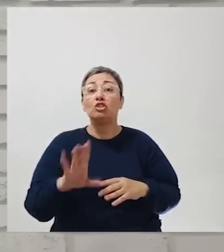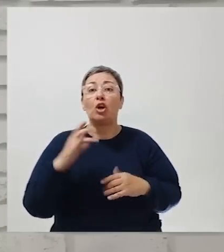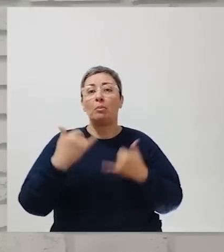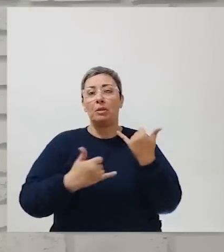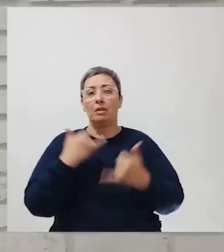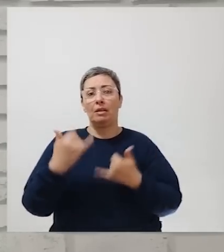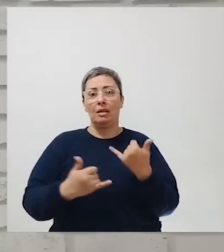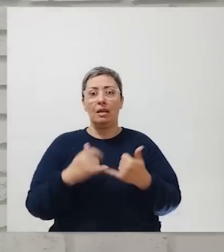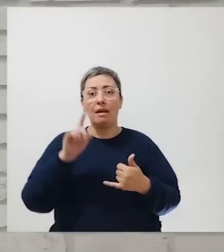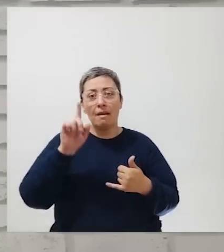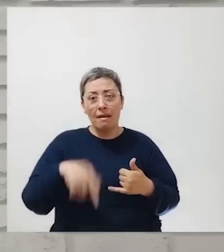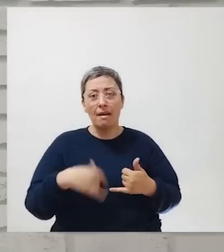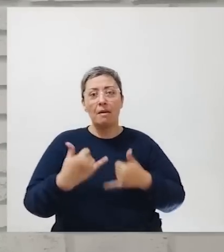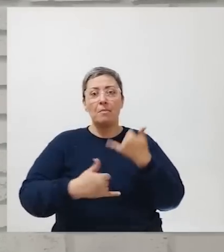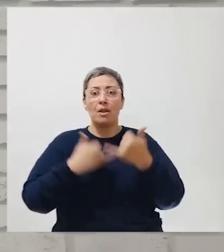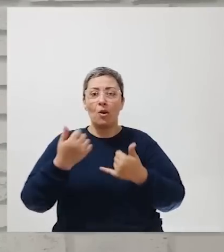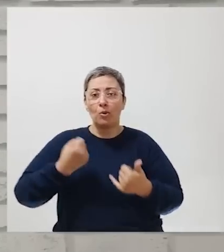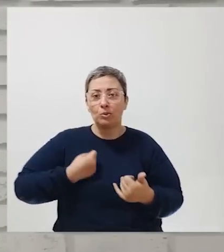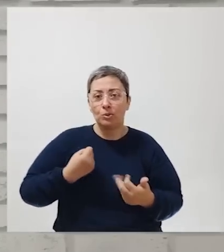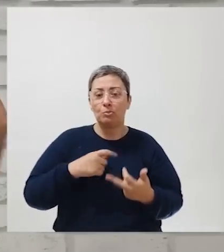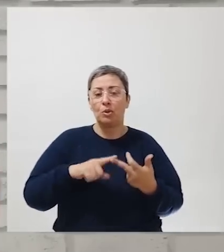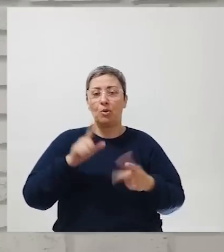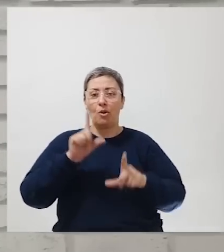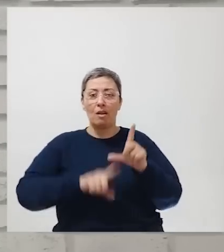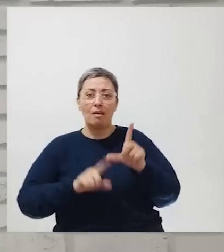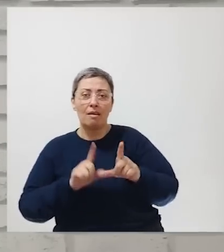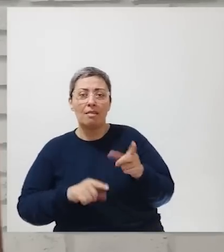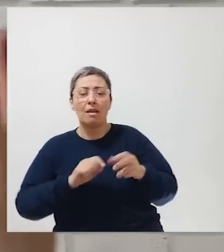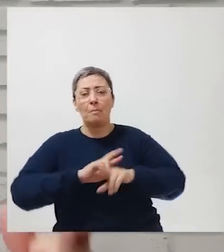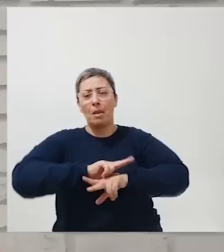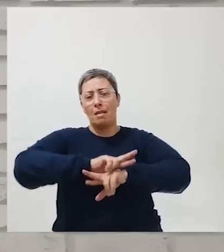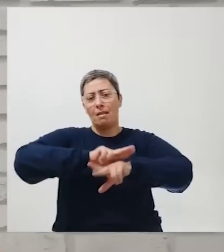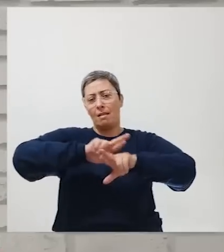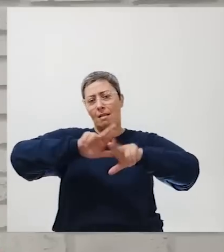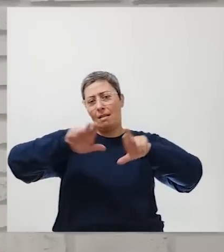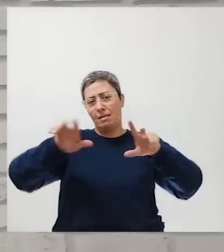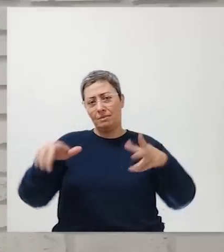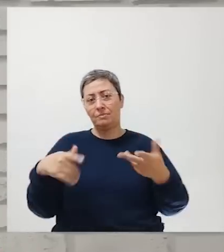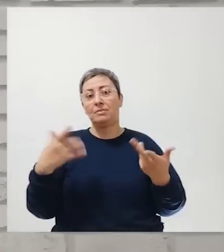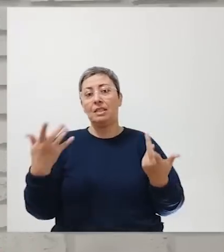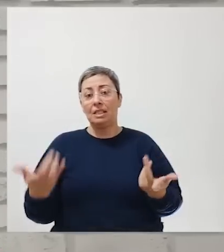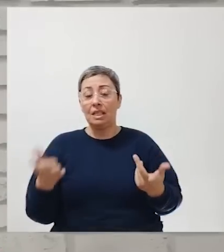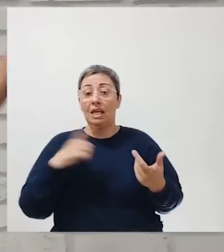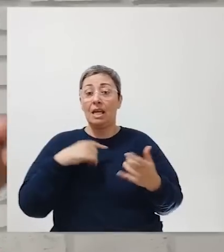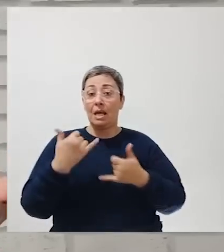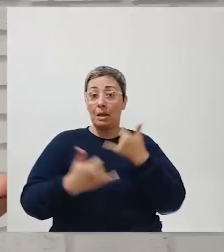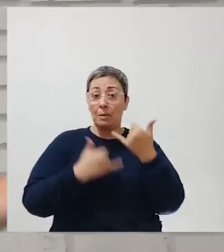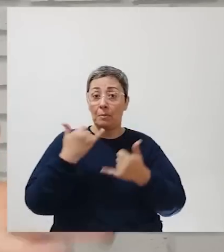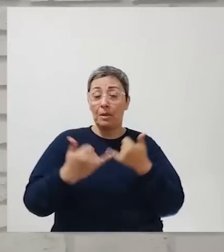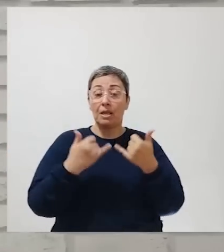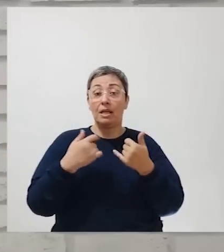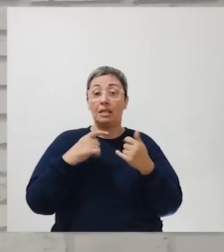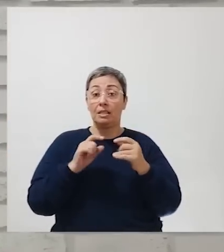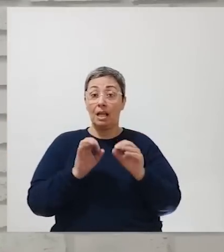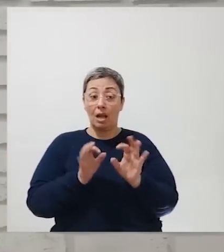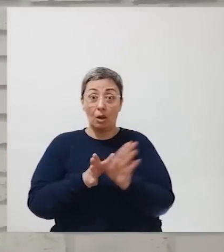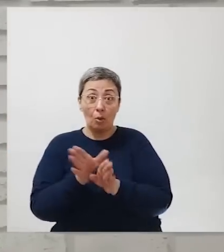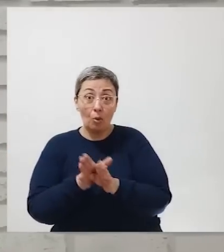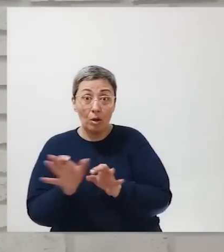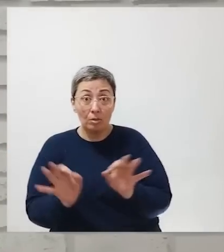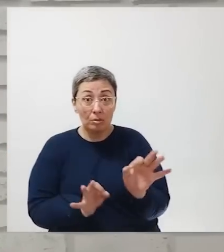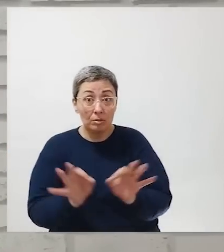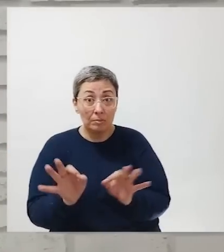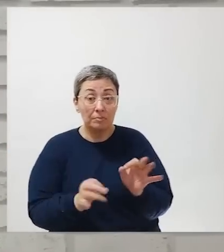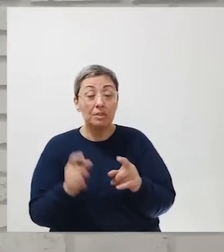só brinquei. Brincou com números, brincou com letras, brincou com muitas outras coisas. Tem a brincadeira dirigida e também